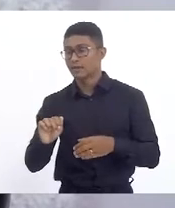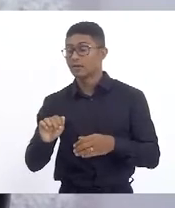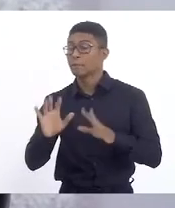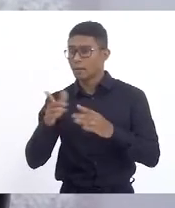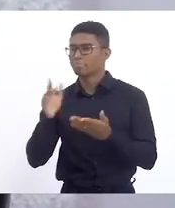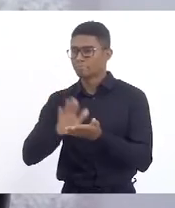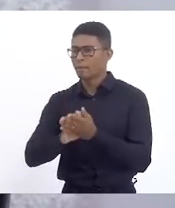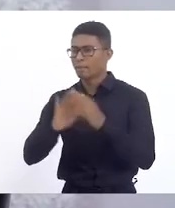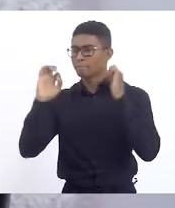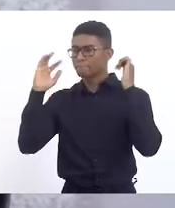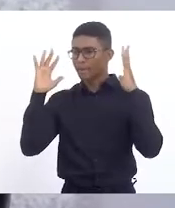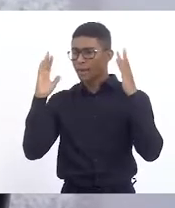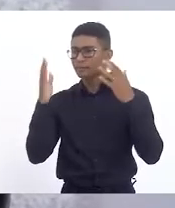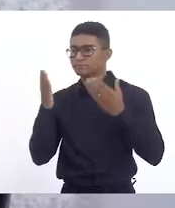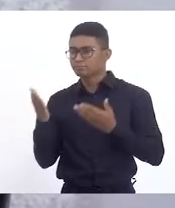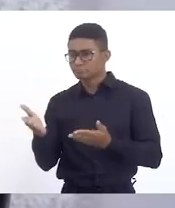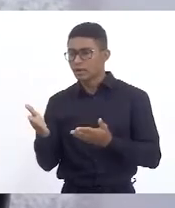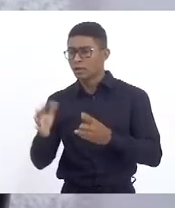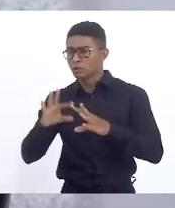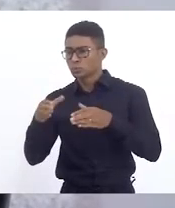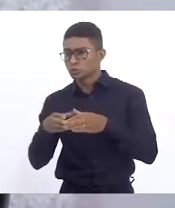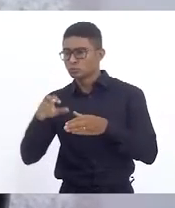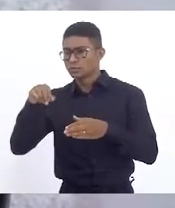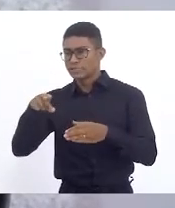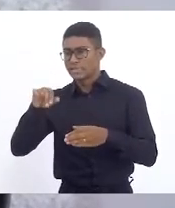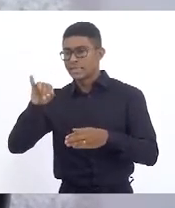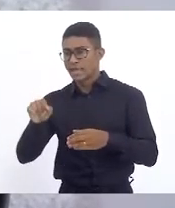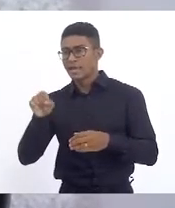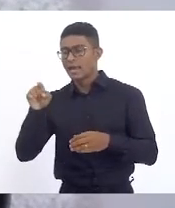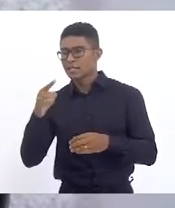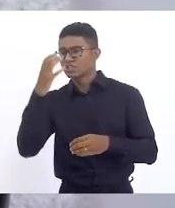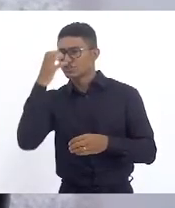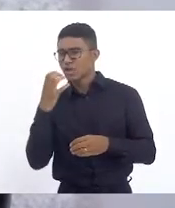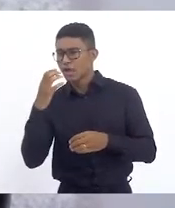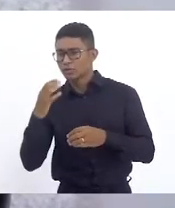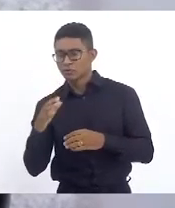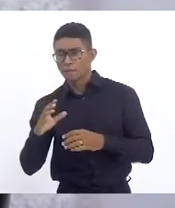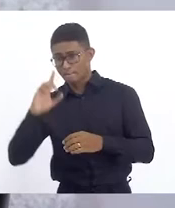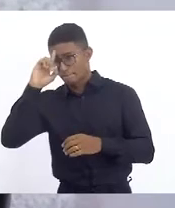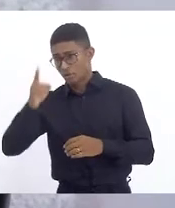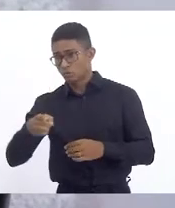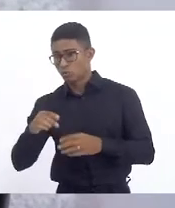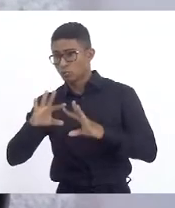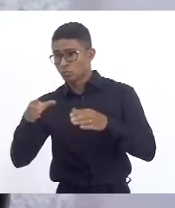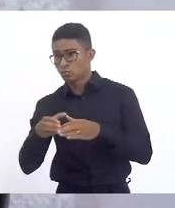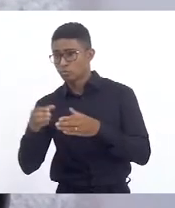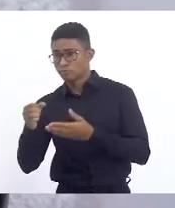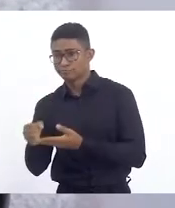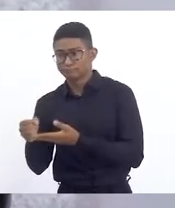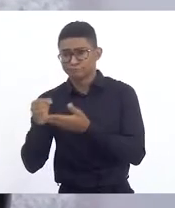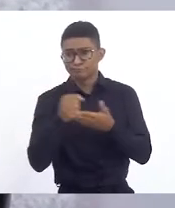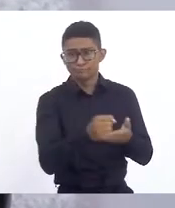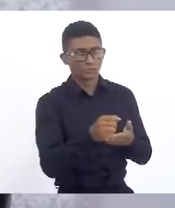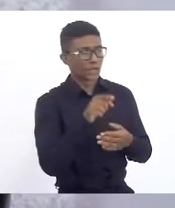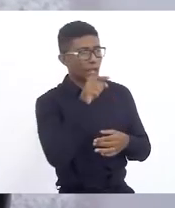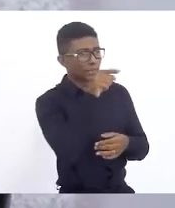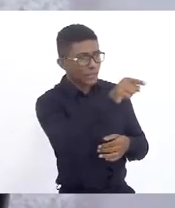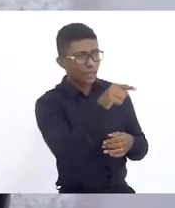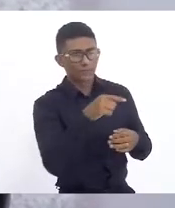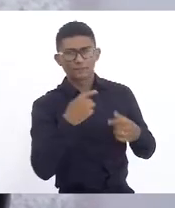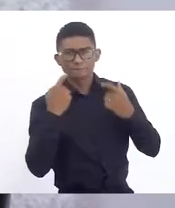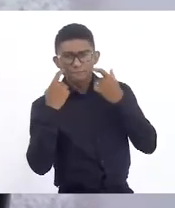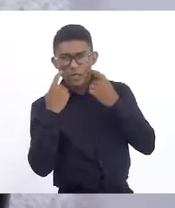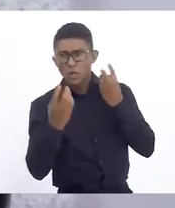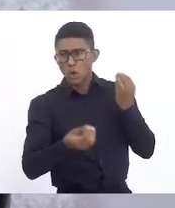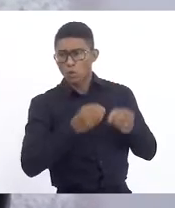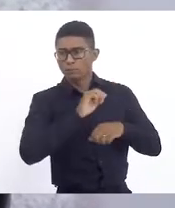sua equipe e fez uma análise séria, colocando uma série de exigências para aquela proteção na tomada d'água ser viabilizada, que hoje já se disse, né,